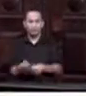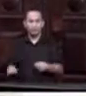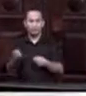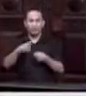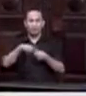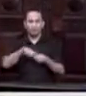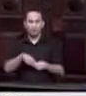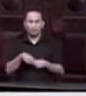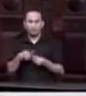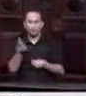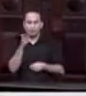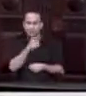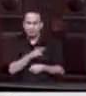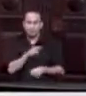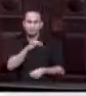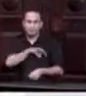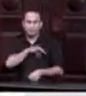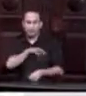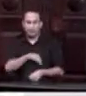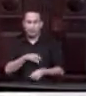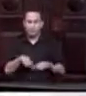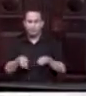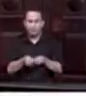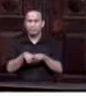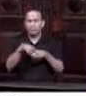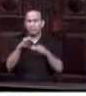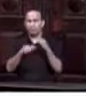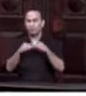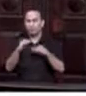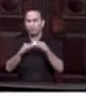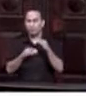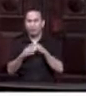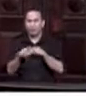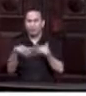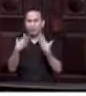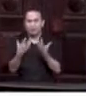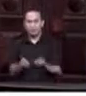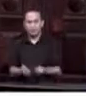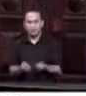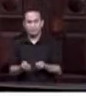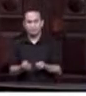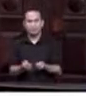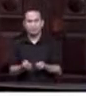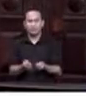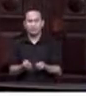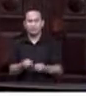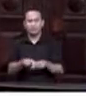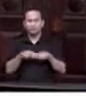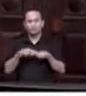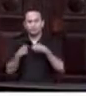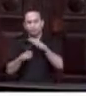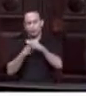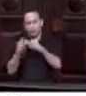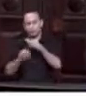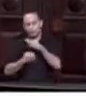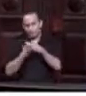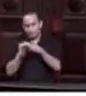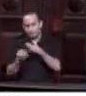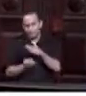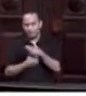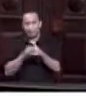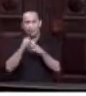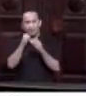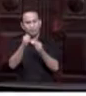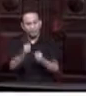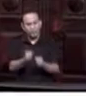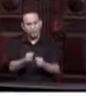as suas finanças, para que os funcionários recebam seus proventos, para que as empresas terceirizadas